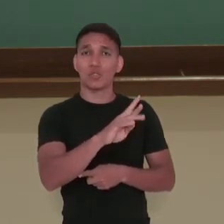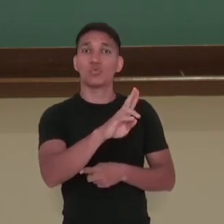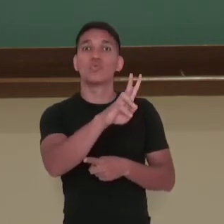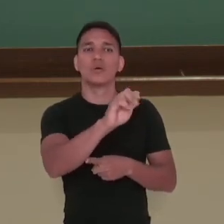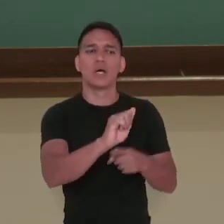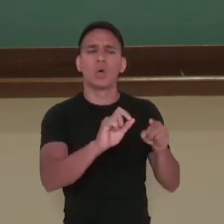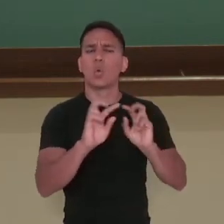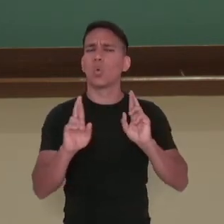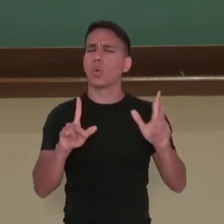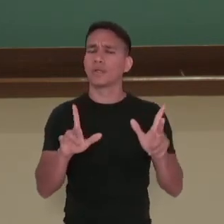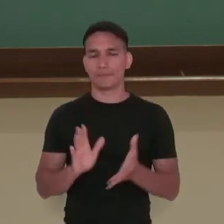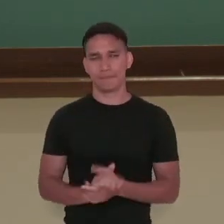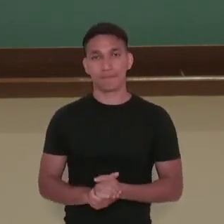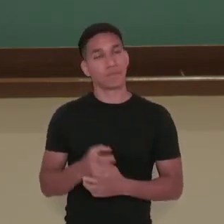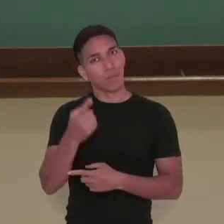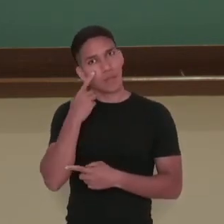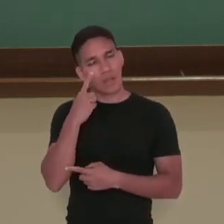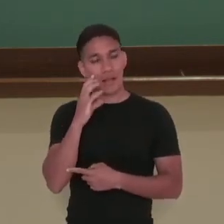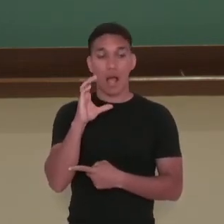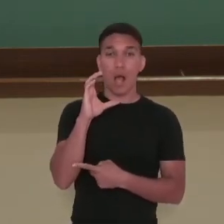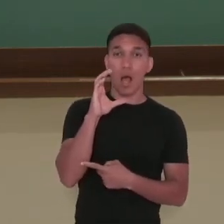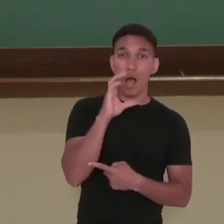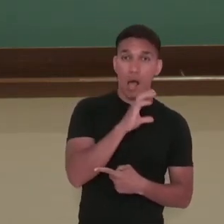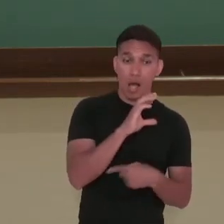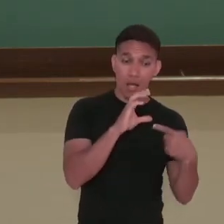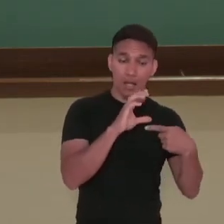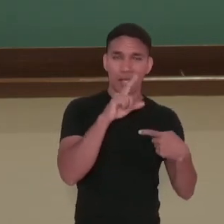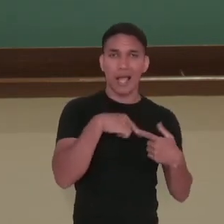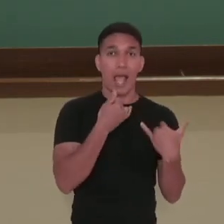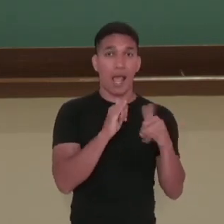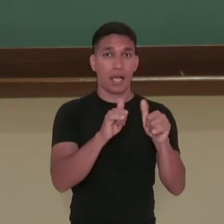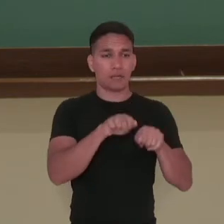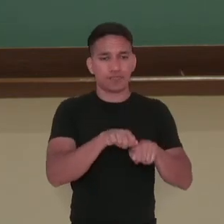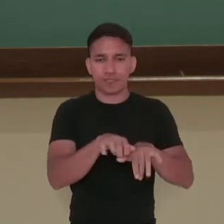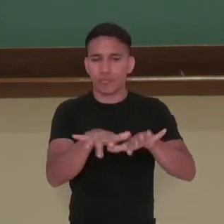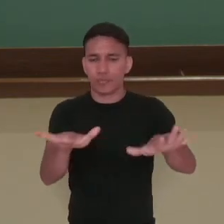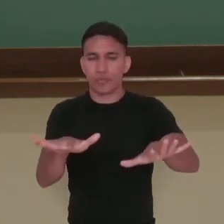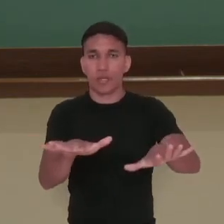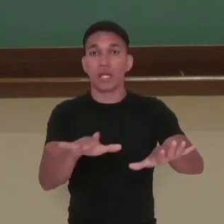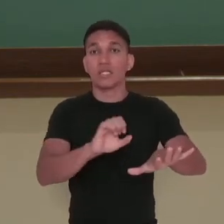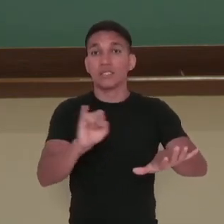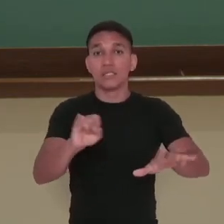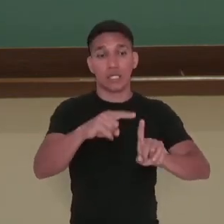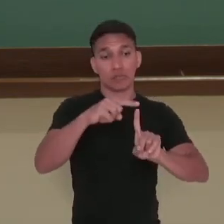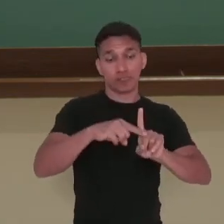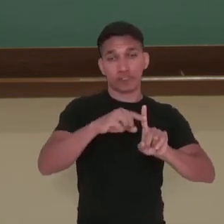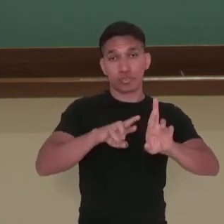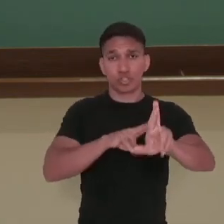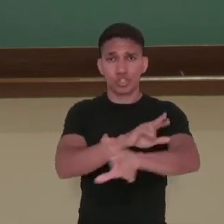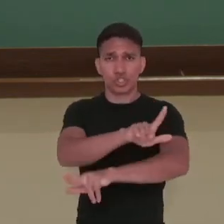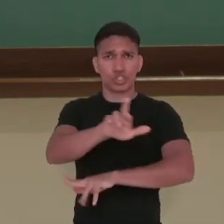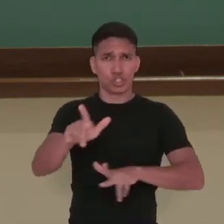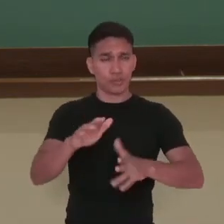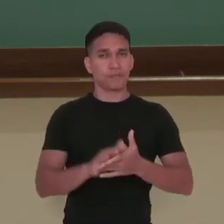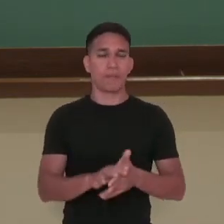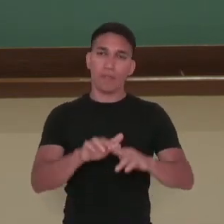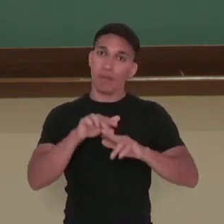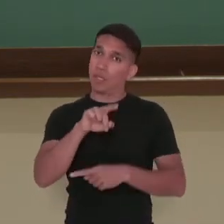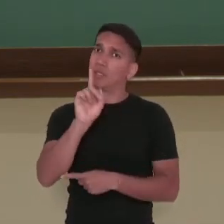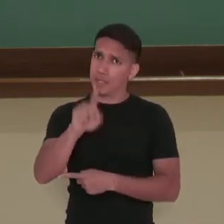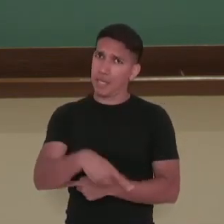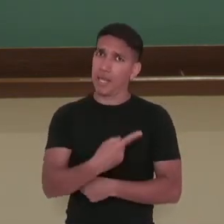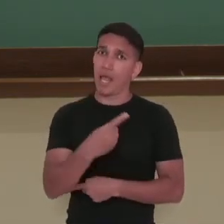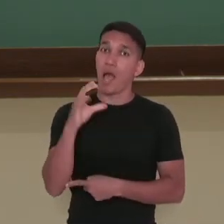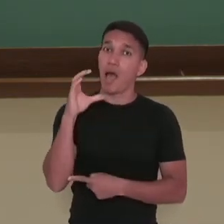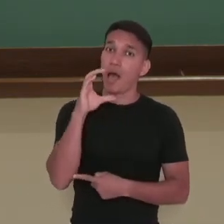o calor é uma energia que propaga entre os corpos quando eles estão com diferentes temperaturas. Isso é